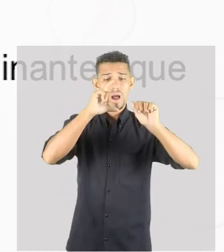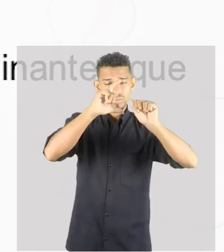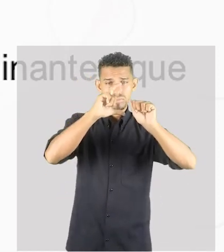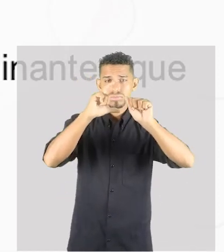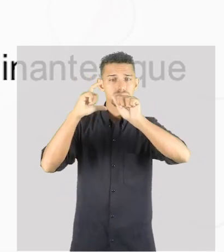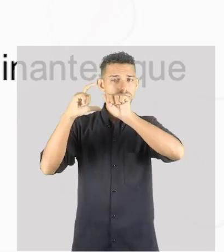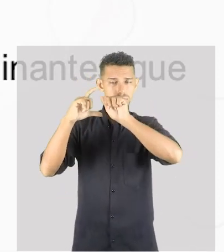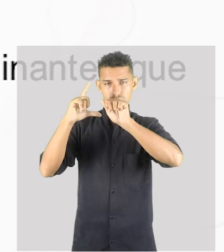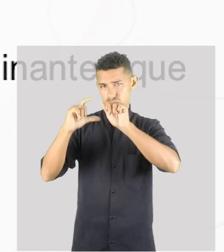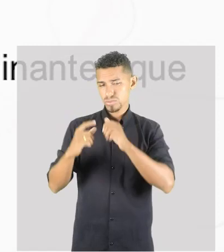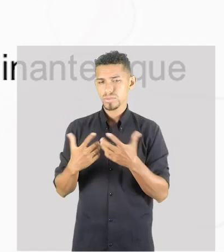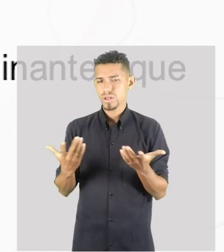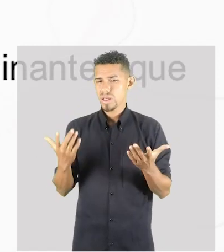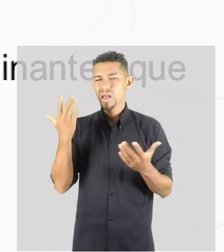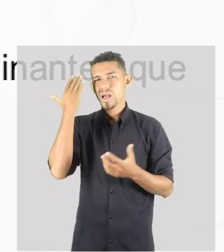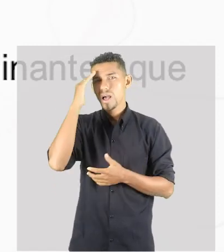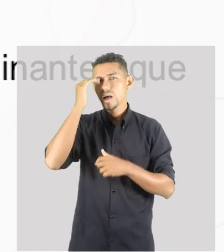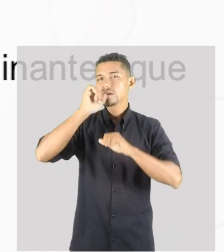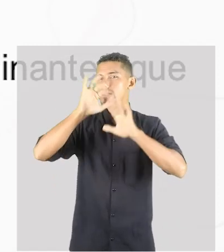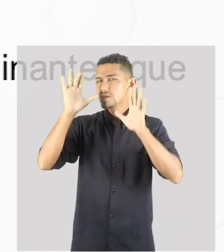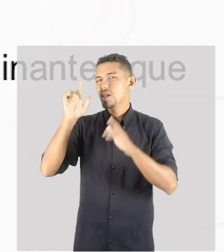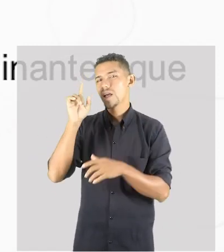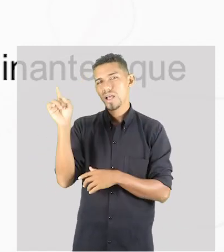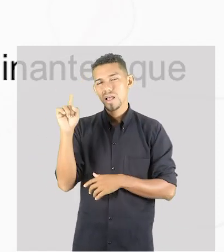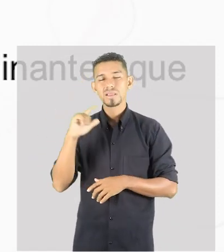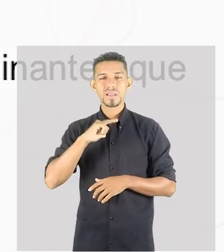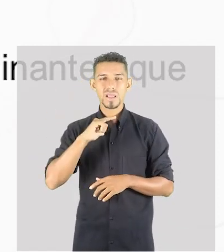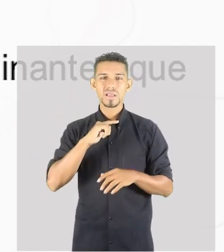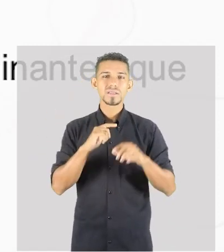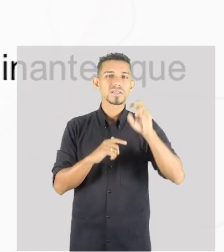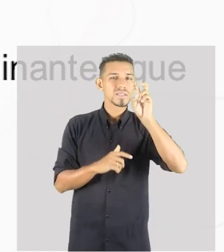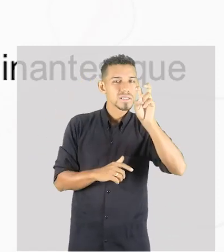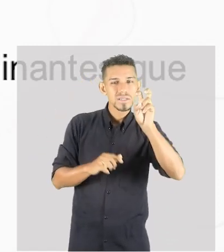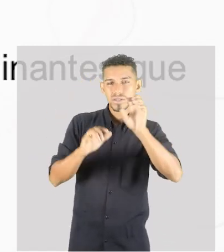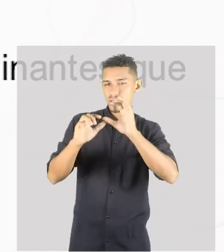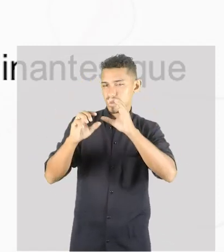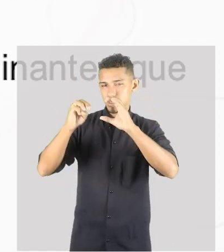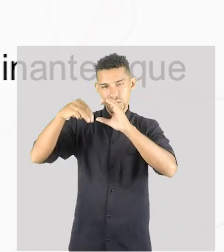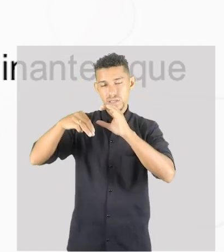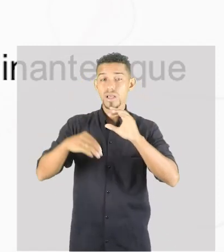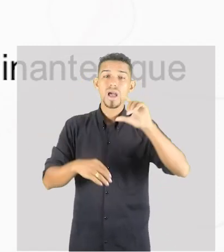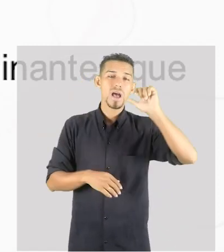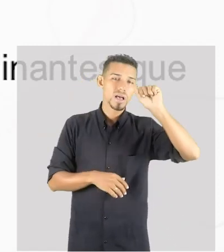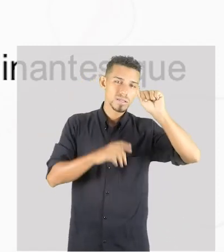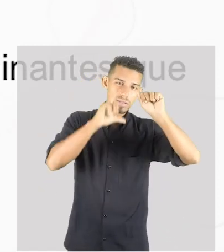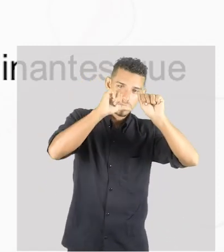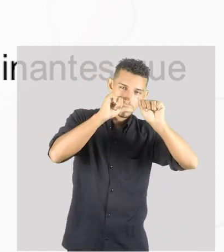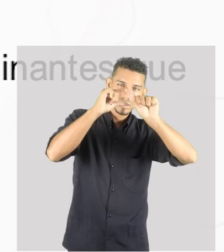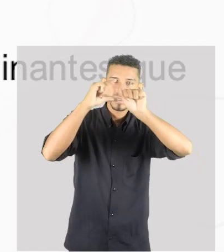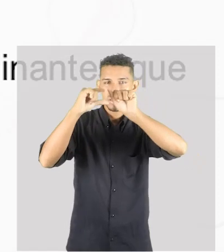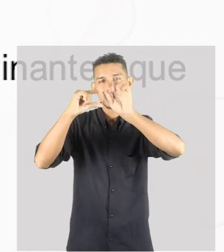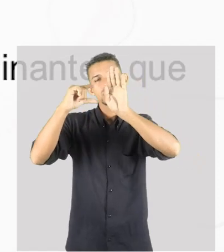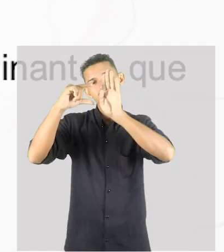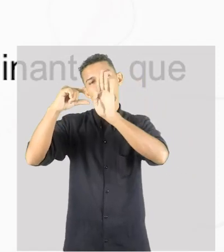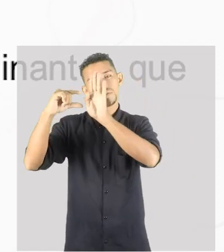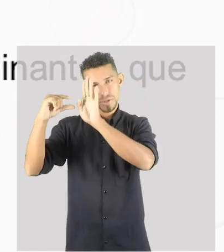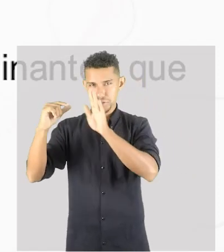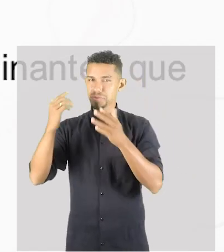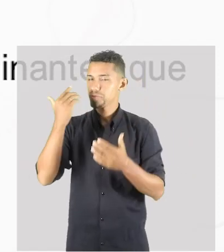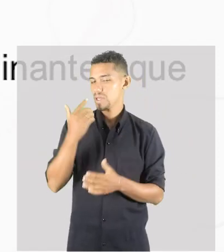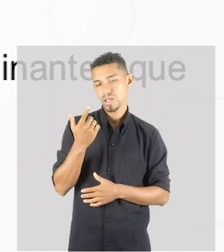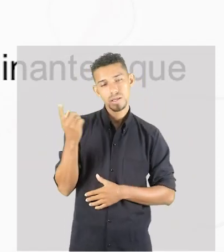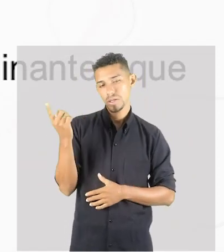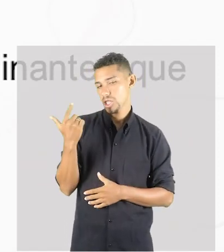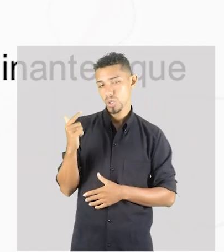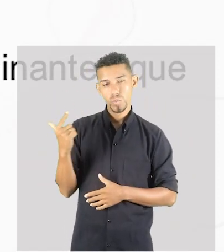seu genótipo. A gente entende que aquelas plantas que têm 5 centímetros, elas são o quê? Azinho, Azinho, Bzinho, Bzinho. Então,